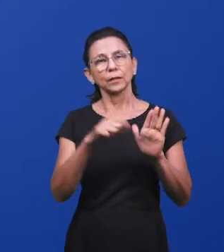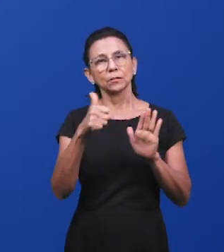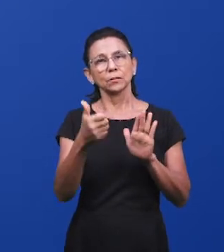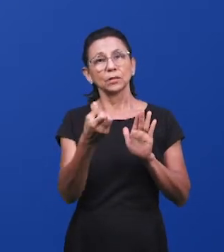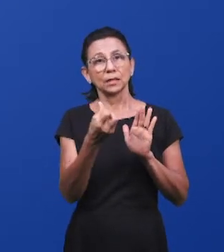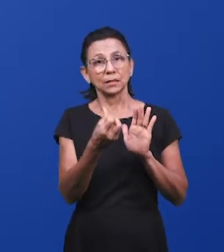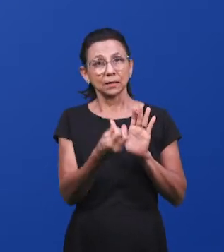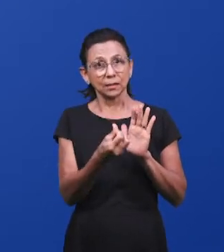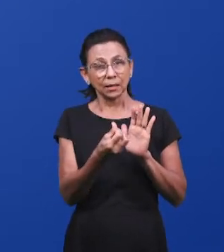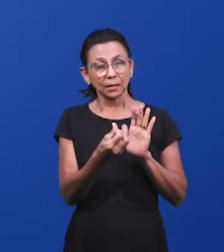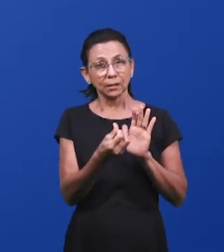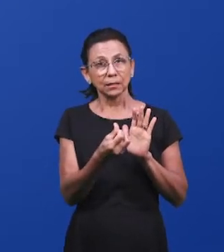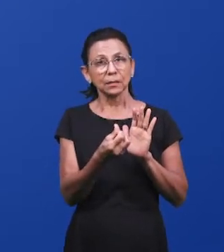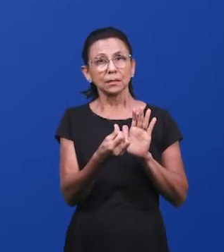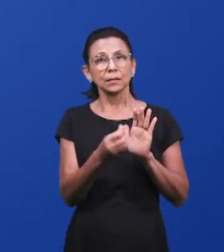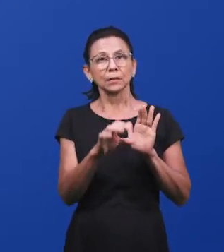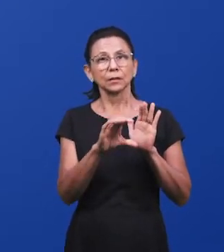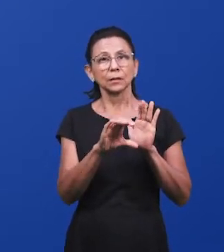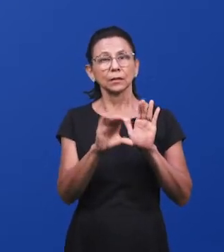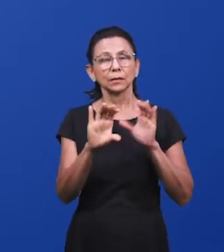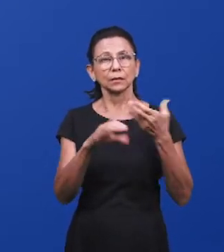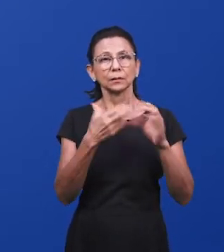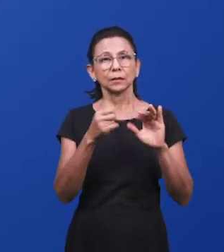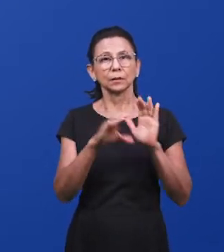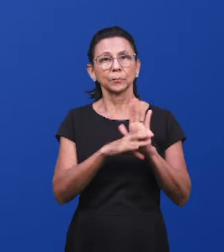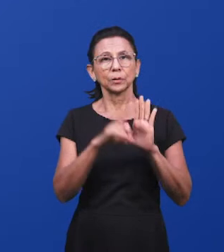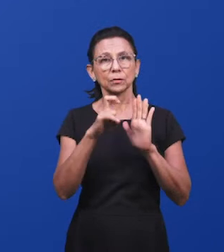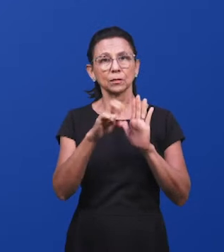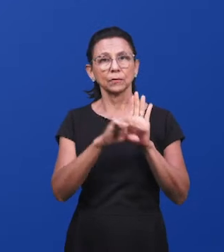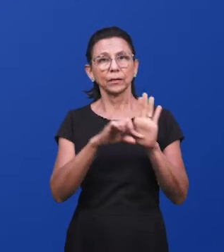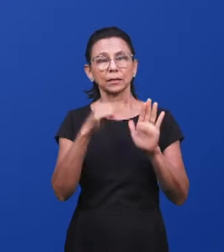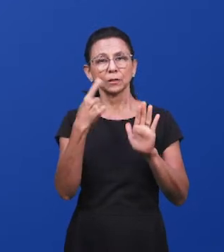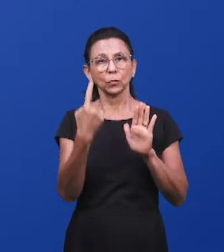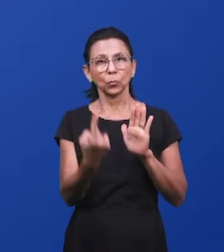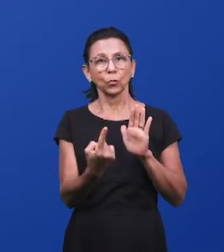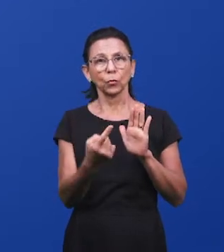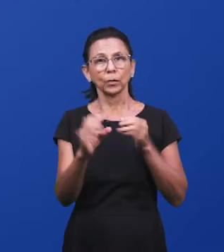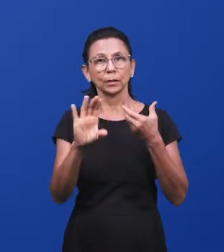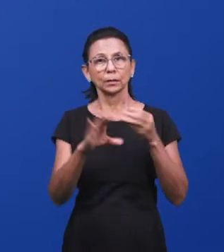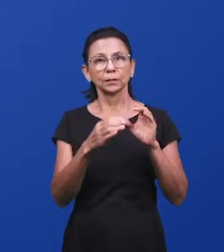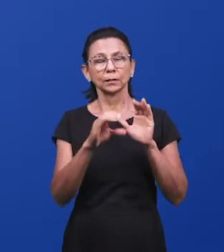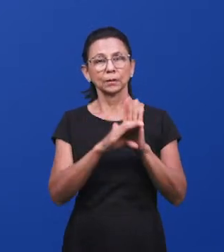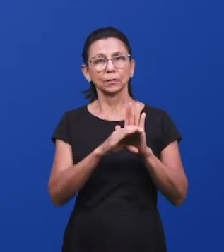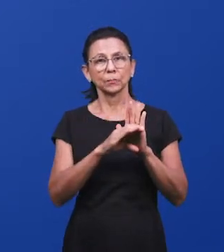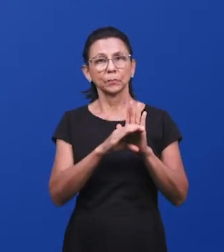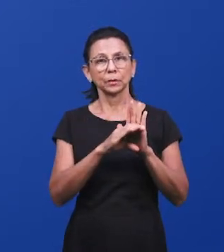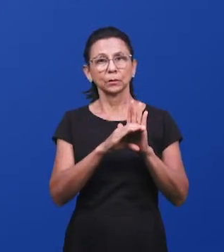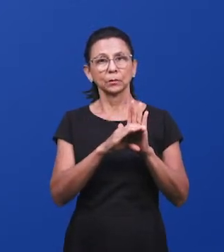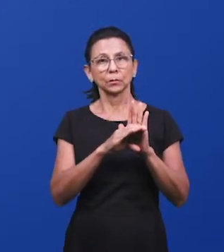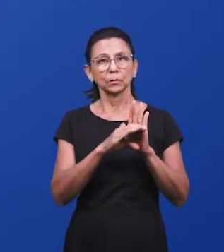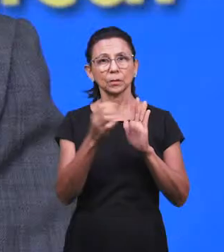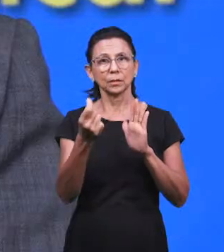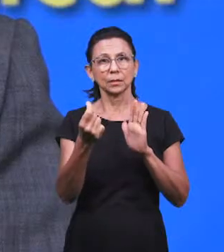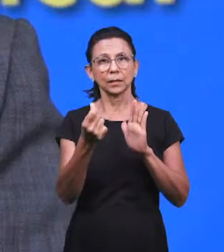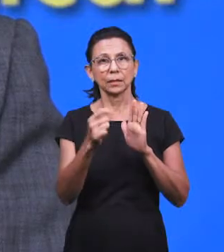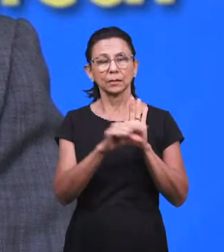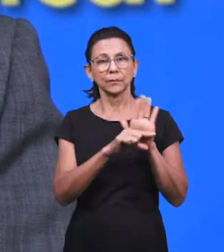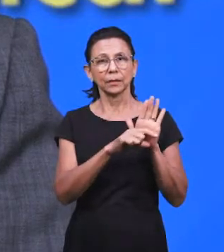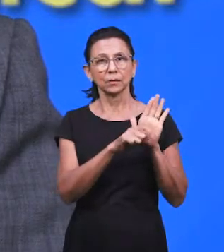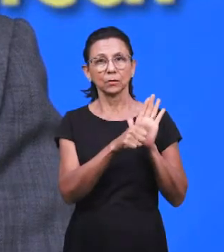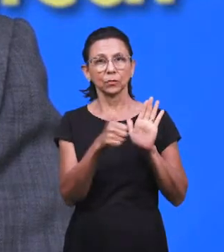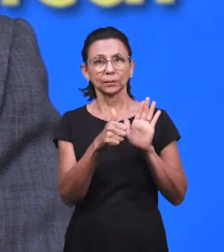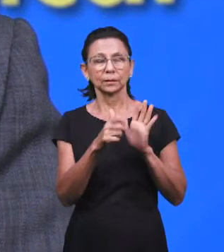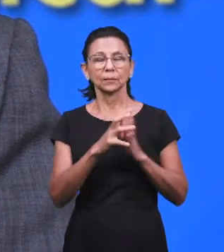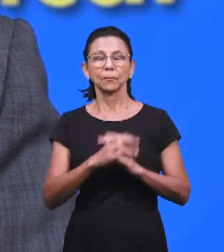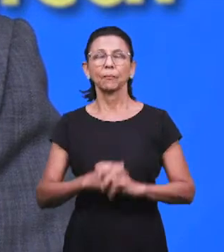verso 16, Cantares 5, verso 1 e Cantares 6, verso 11. A paz do Senhor. Amém, André.